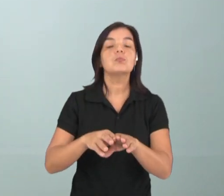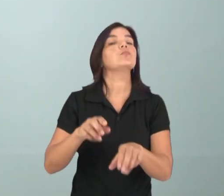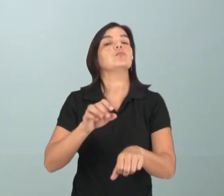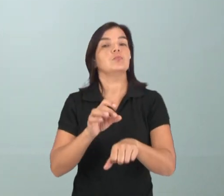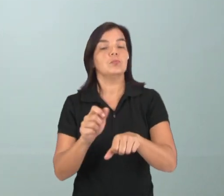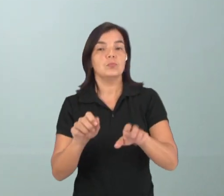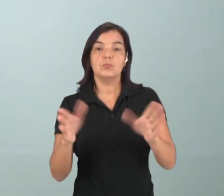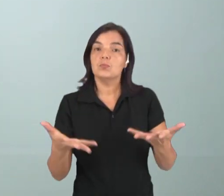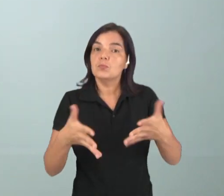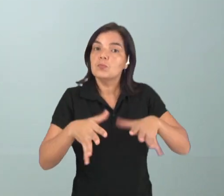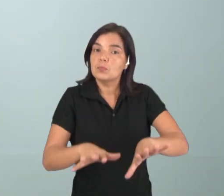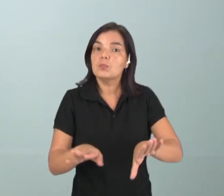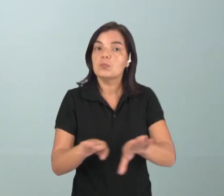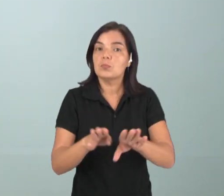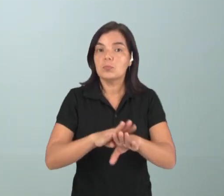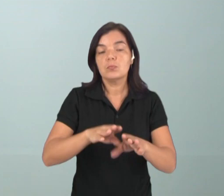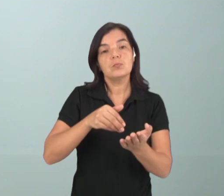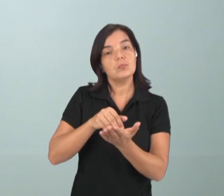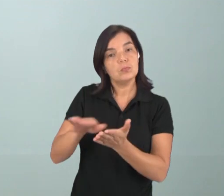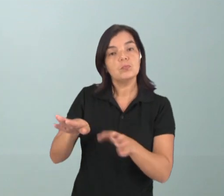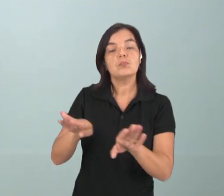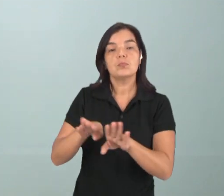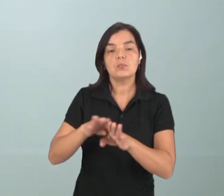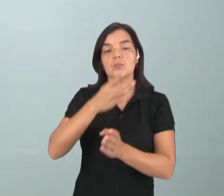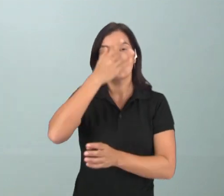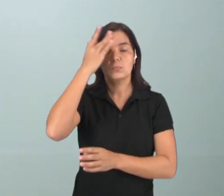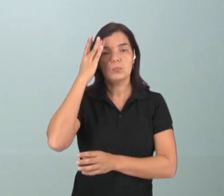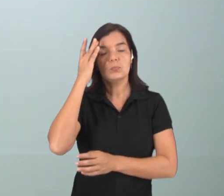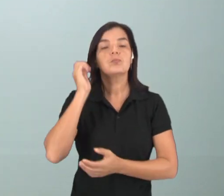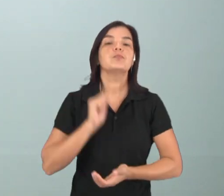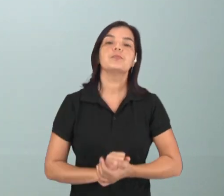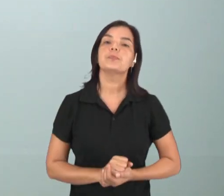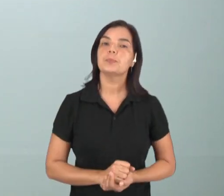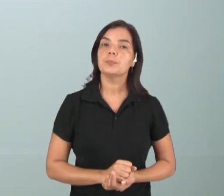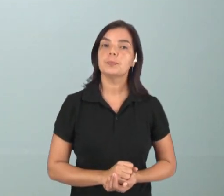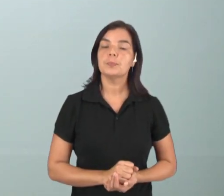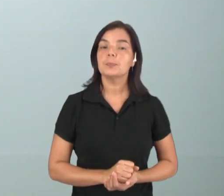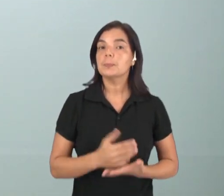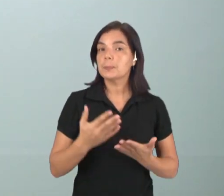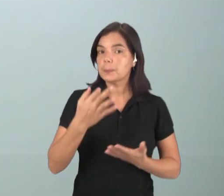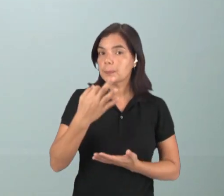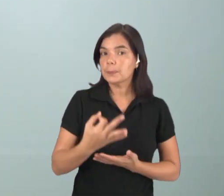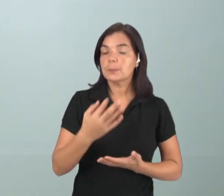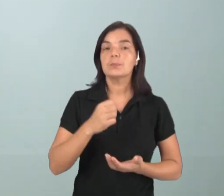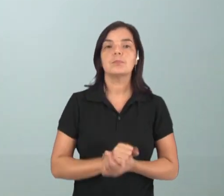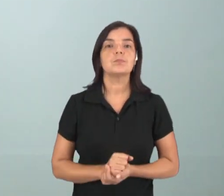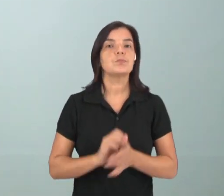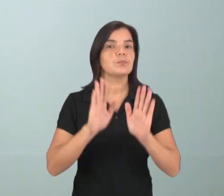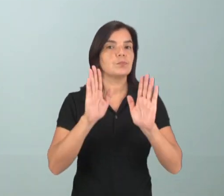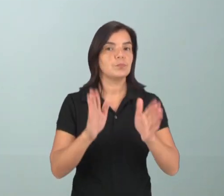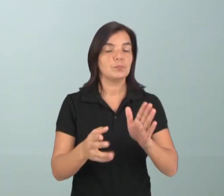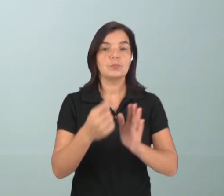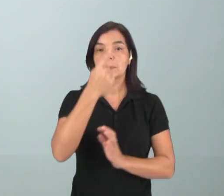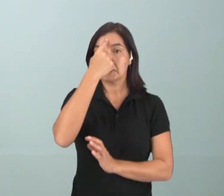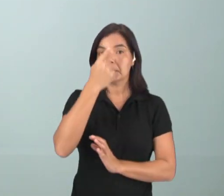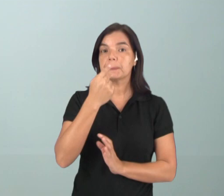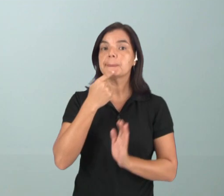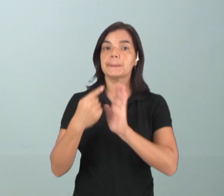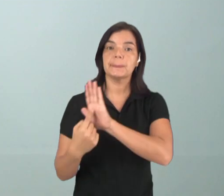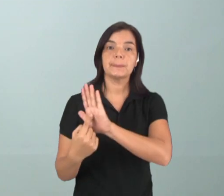rituais de inclusão, também de exclusão de membros ou de pessoas simpatizantes, certo? Já o símbolo,